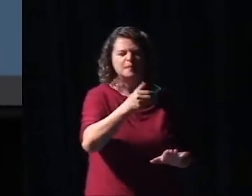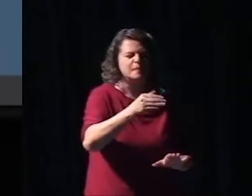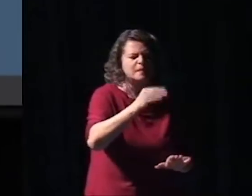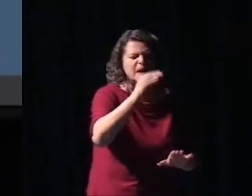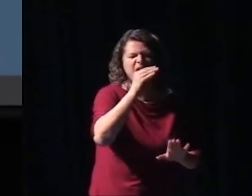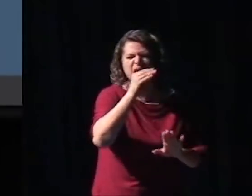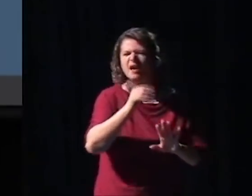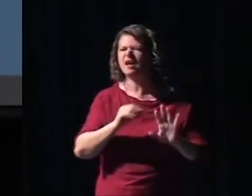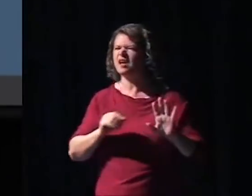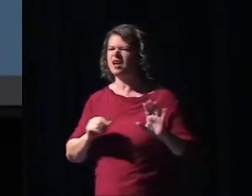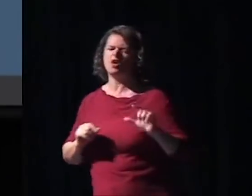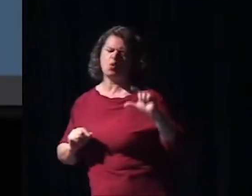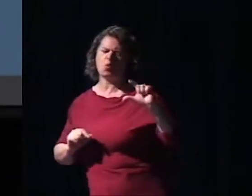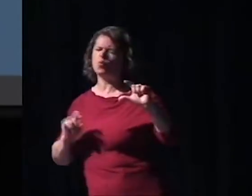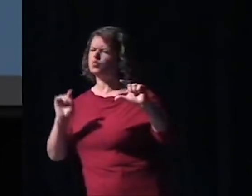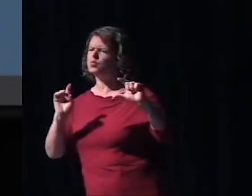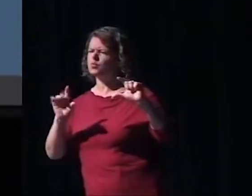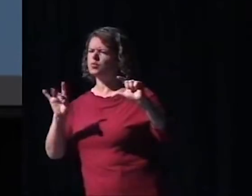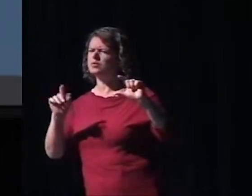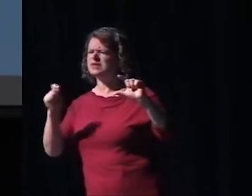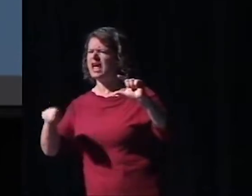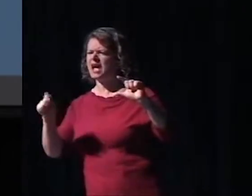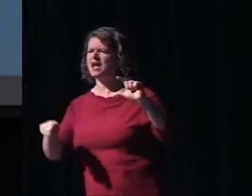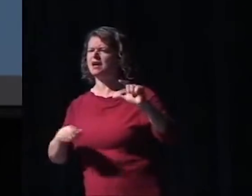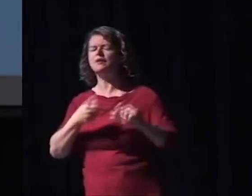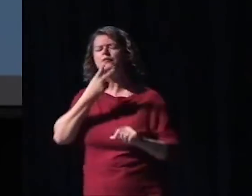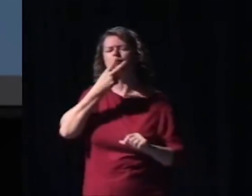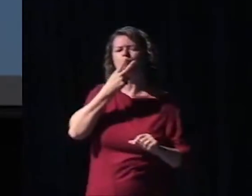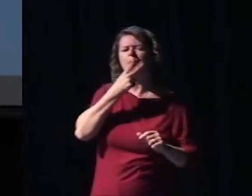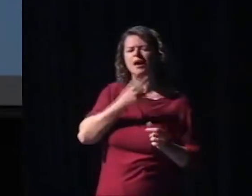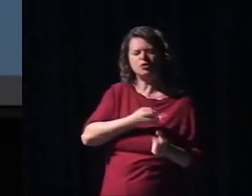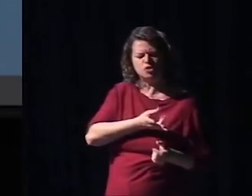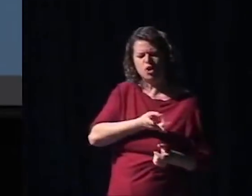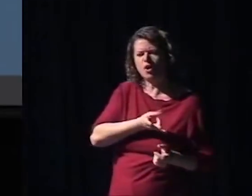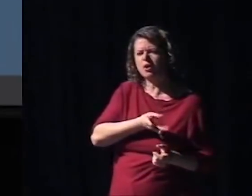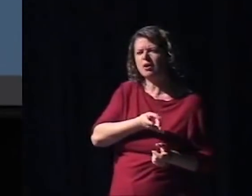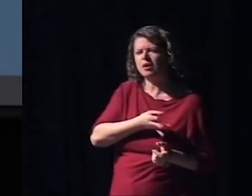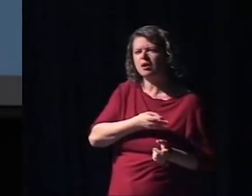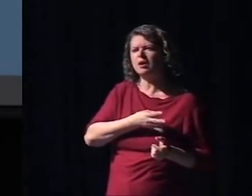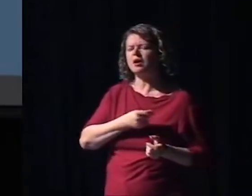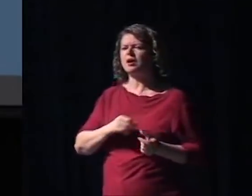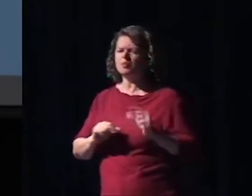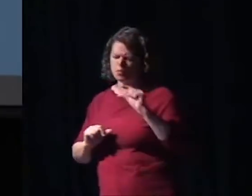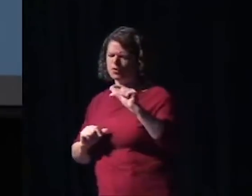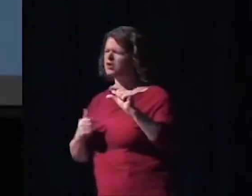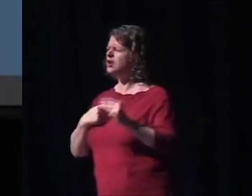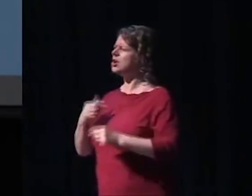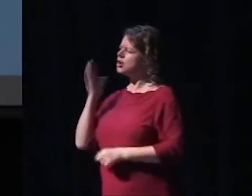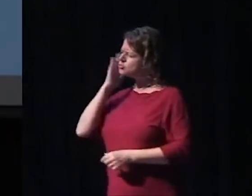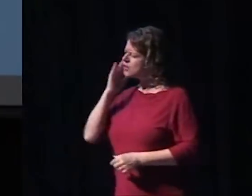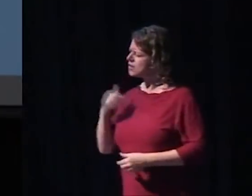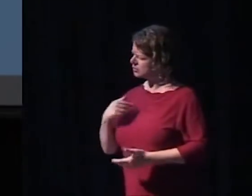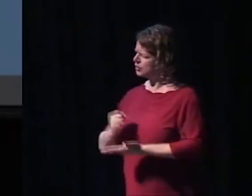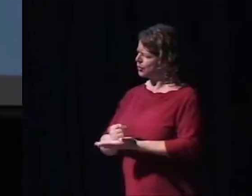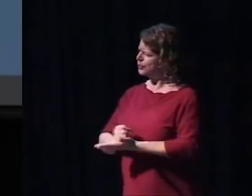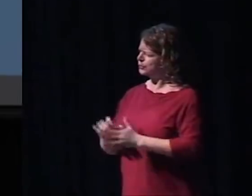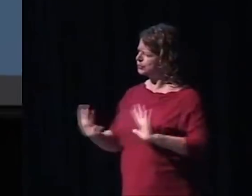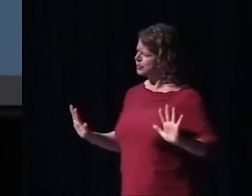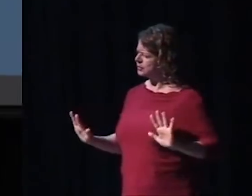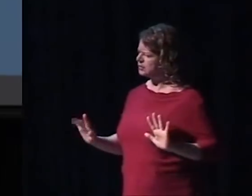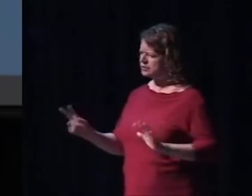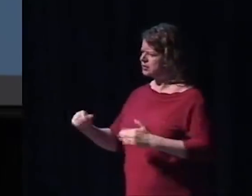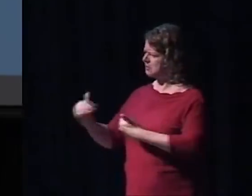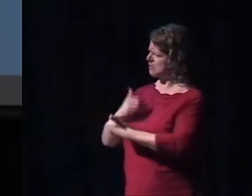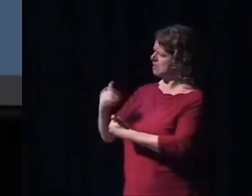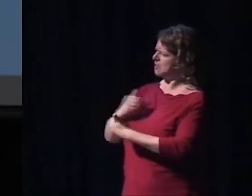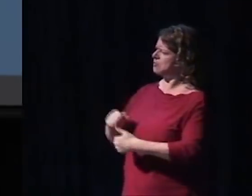pó branco. Eu só vou fumar uma pedrinha. Eu só vou tomar mais uma cachaçinha, querido. Presta atenção no que eu vou falar para você. Se